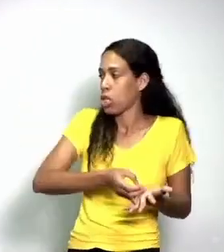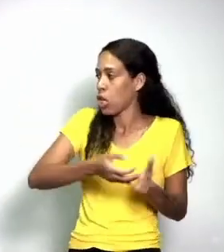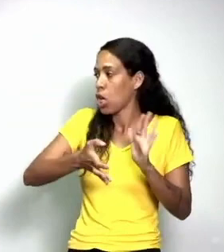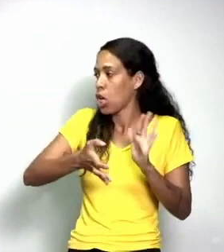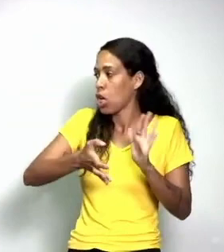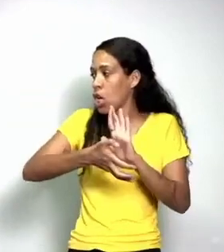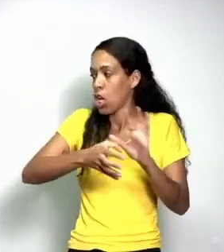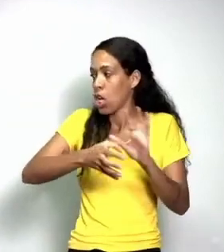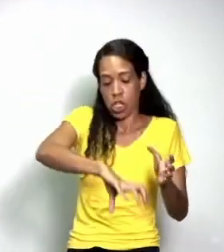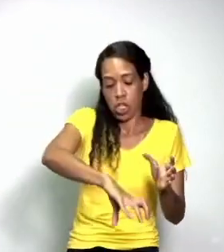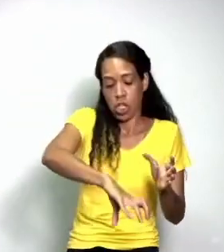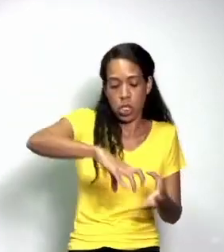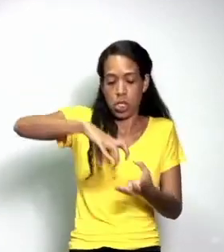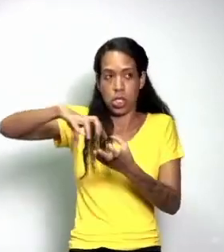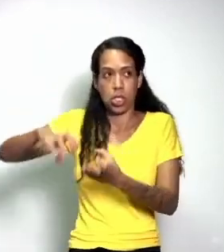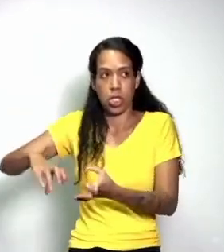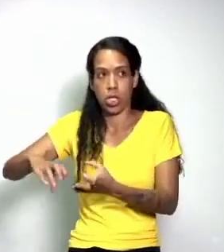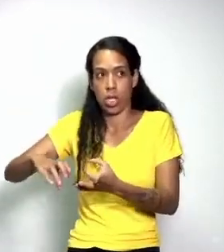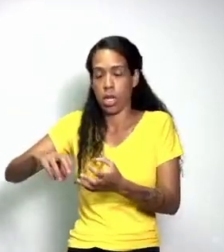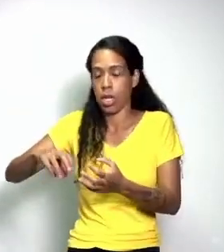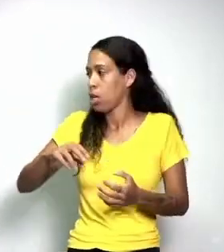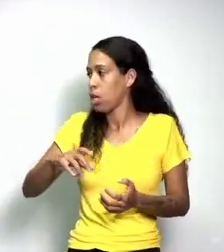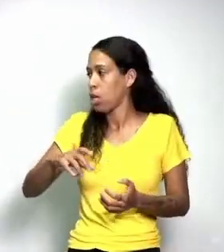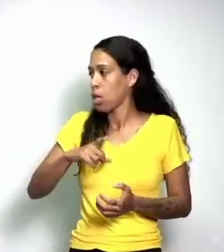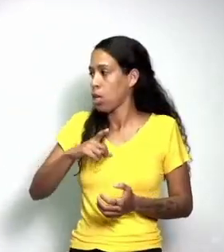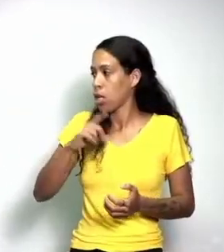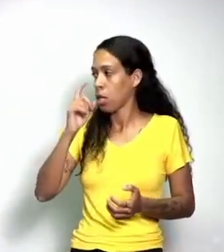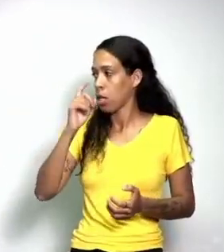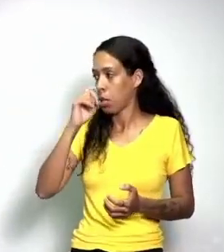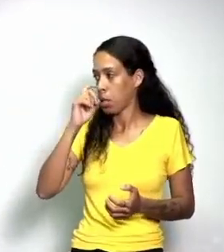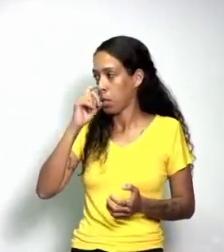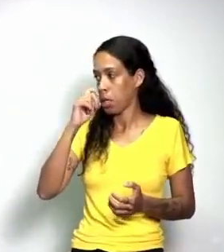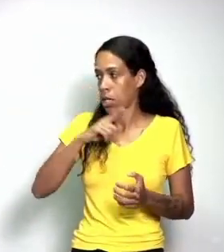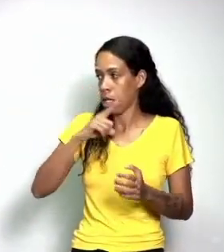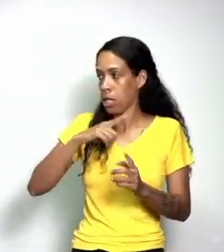tirar esse lugar onde eles estão instalados agora. Então a gente tem isso daqui que está